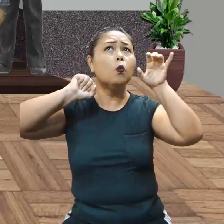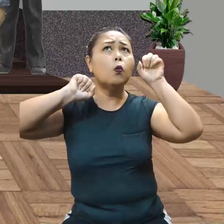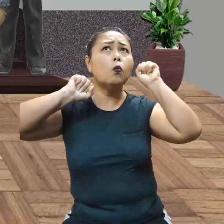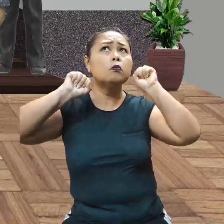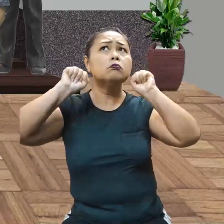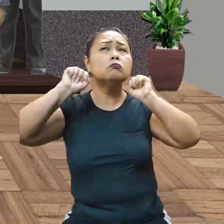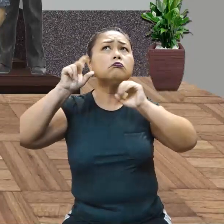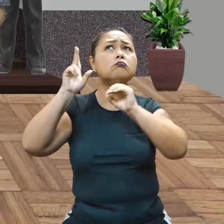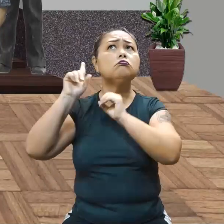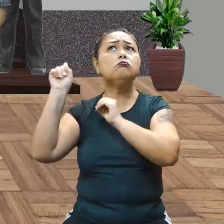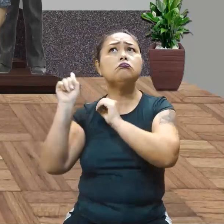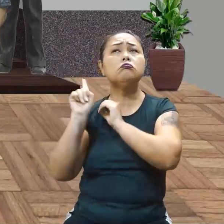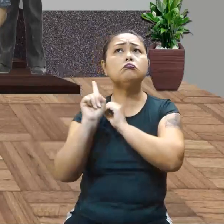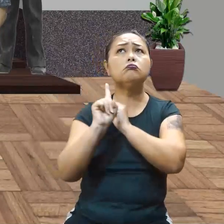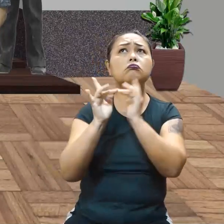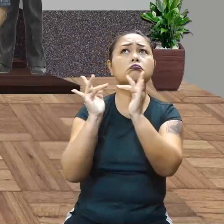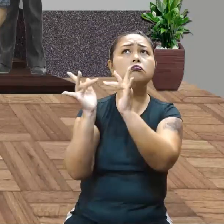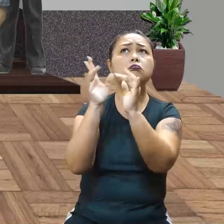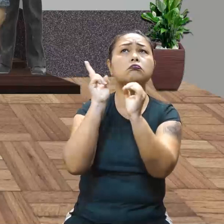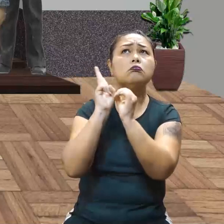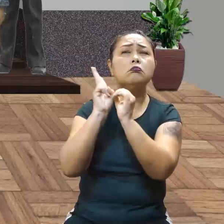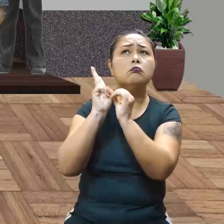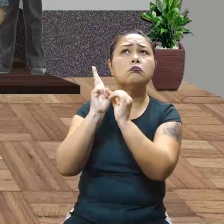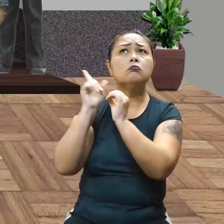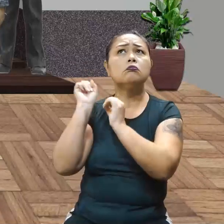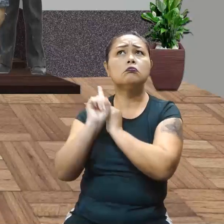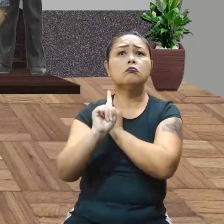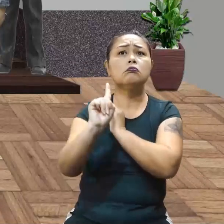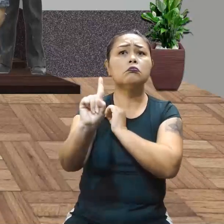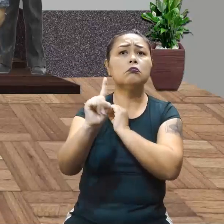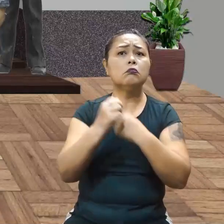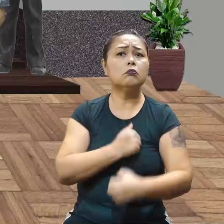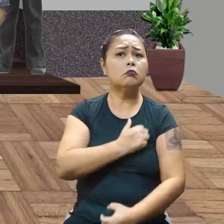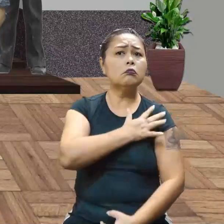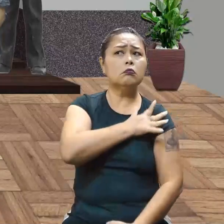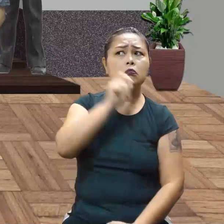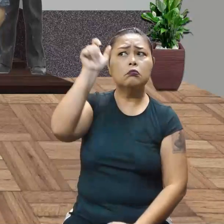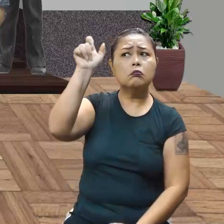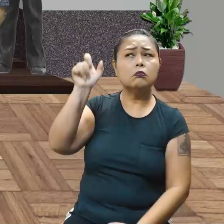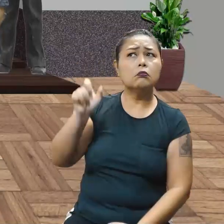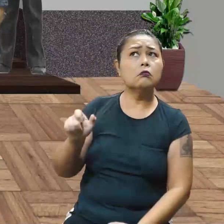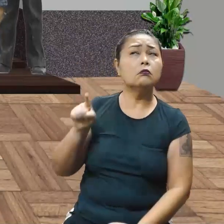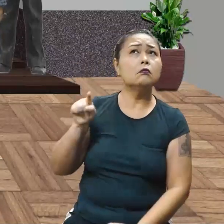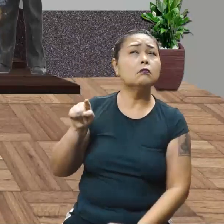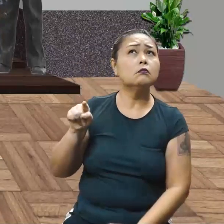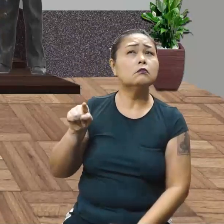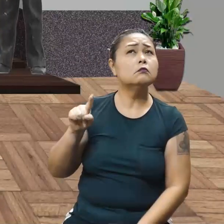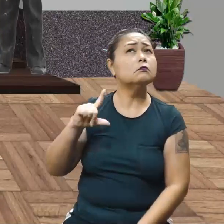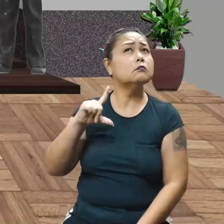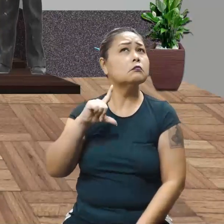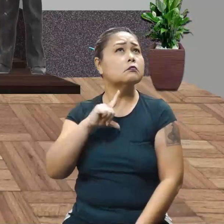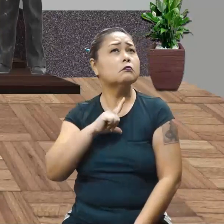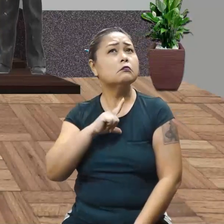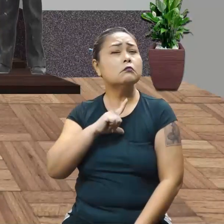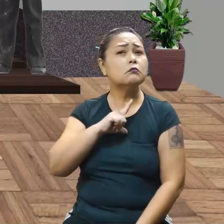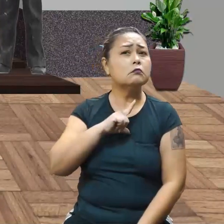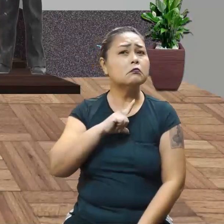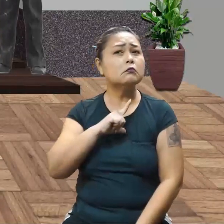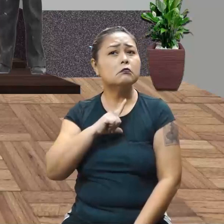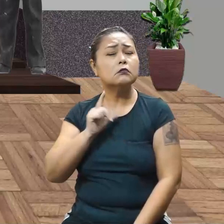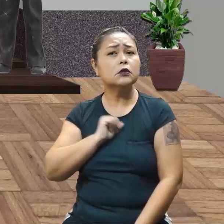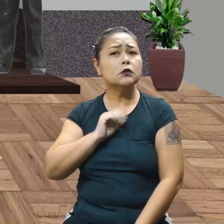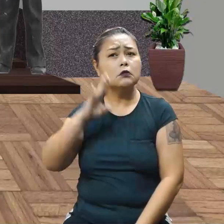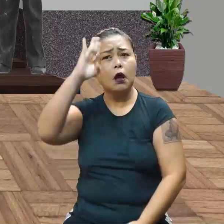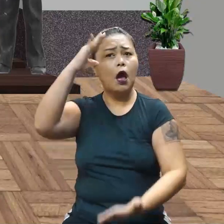desse indigenista, desse sertanista, desse militar, que tem uma luta constante na